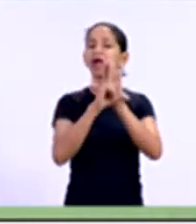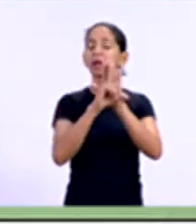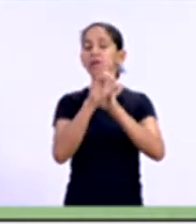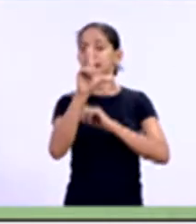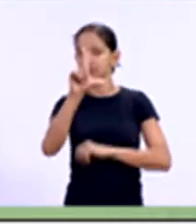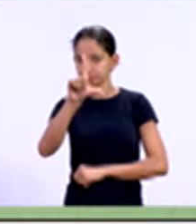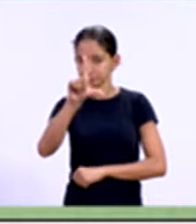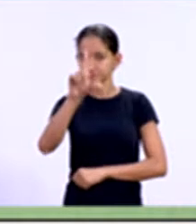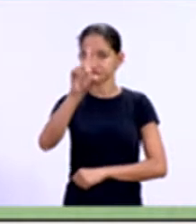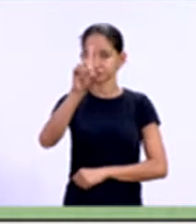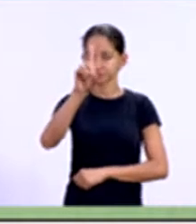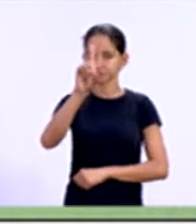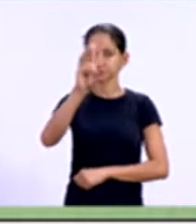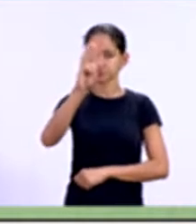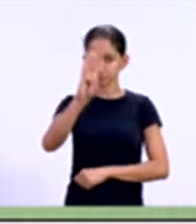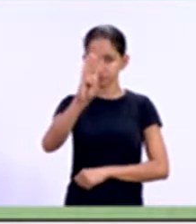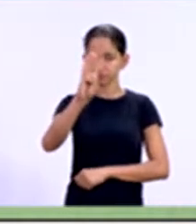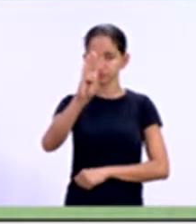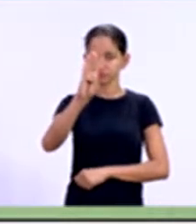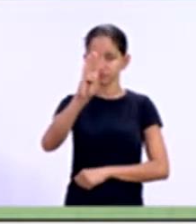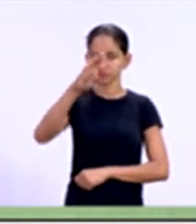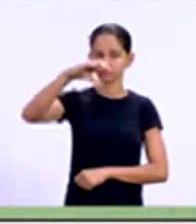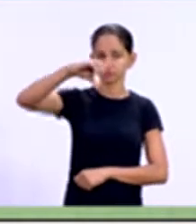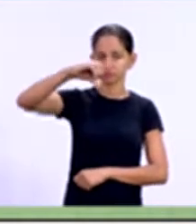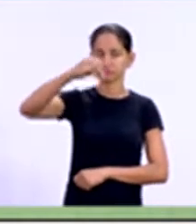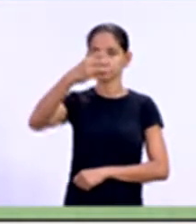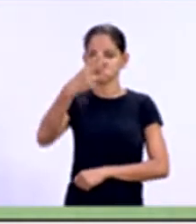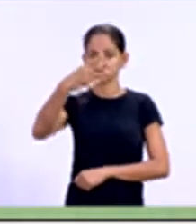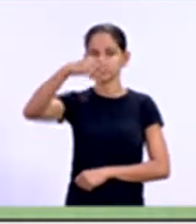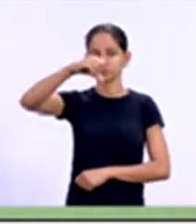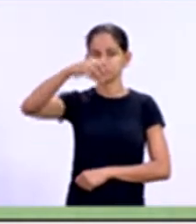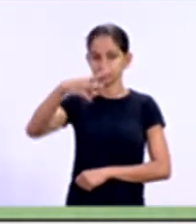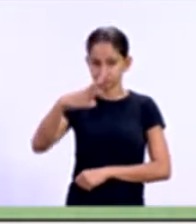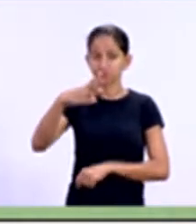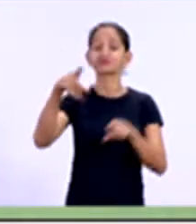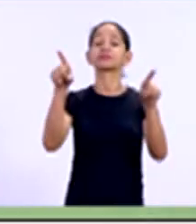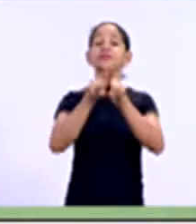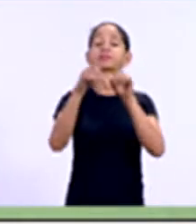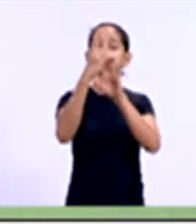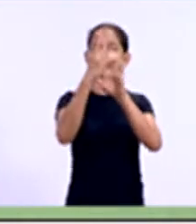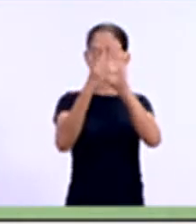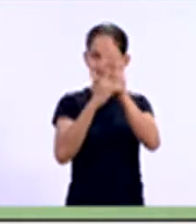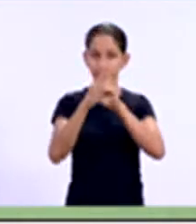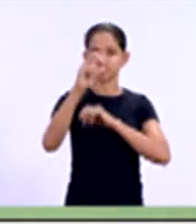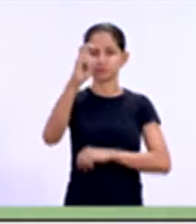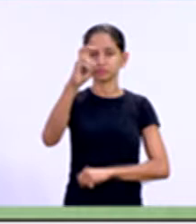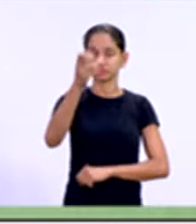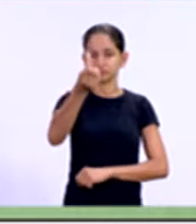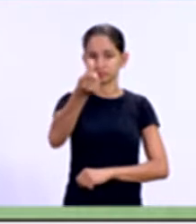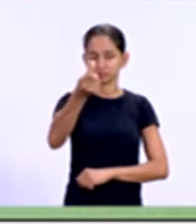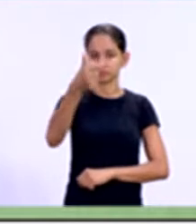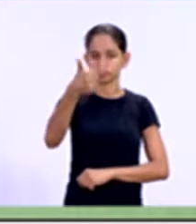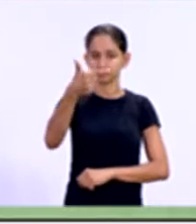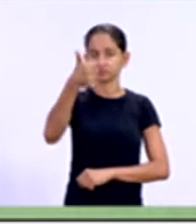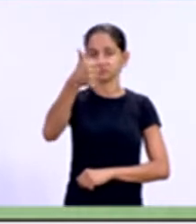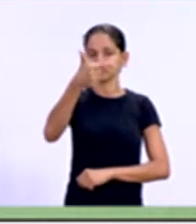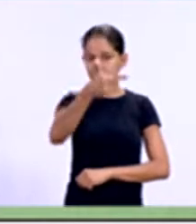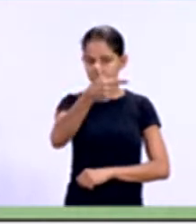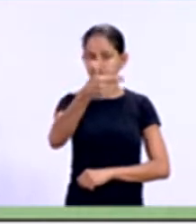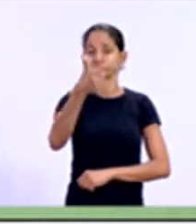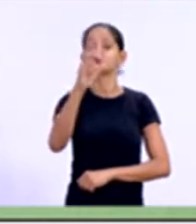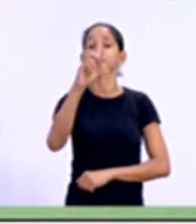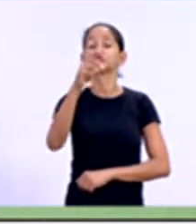LDB 9394, artigo 80 e Decreto 5622 de